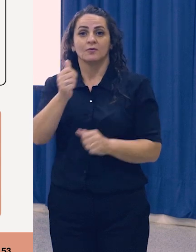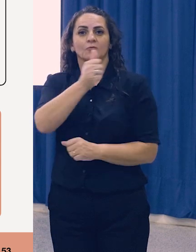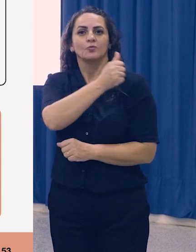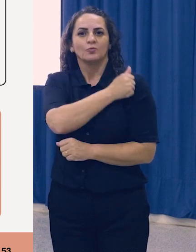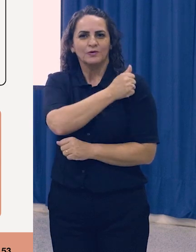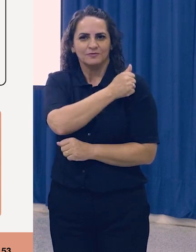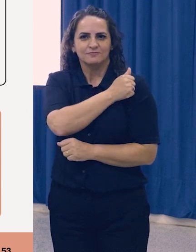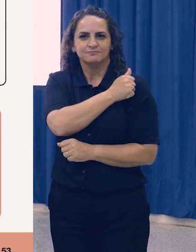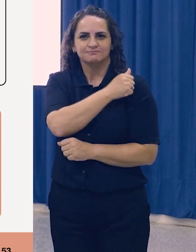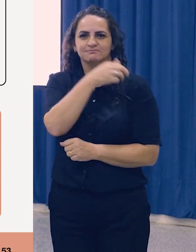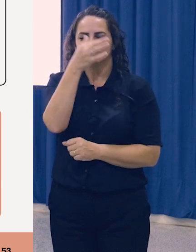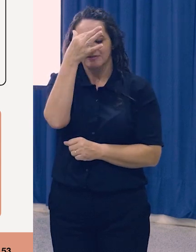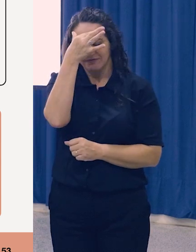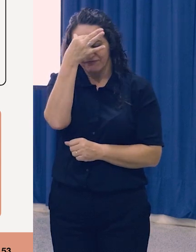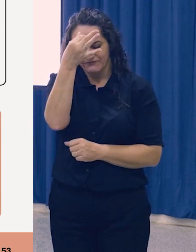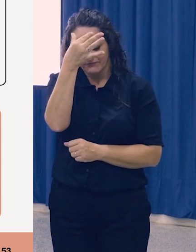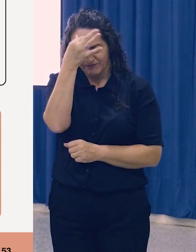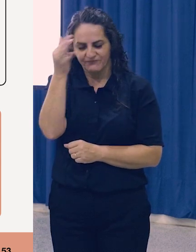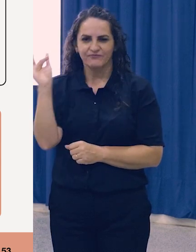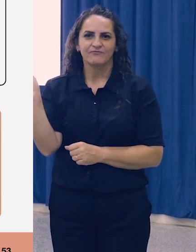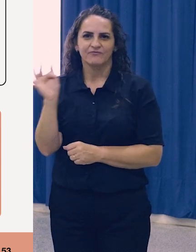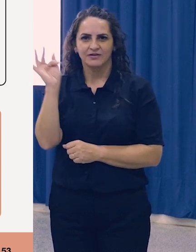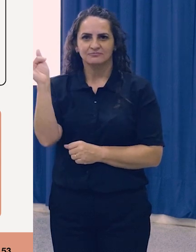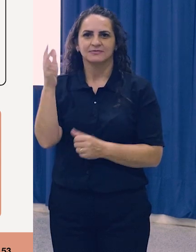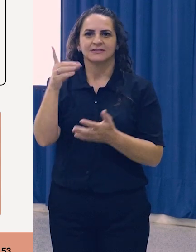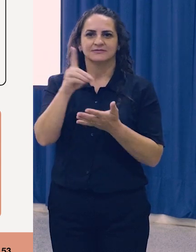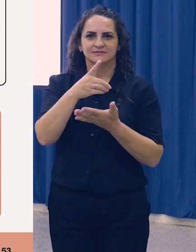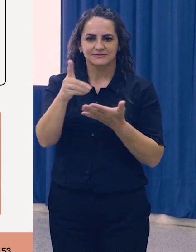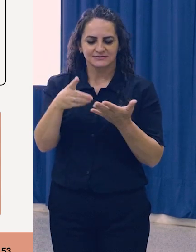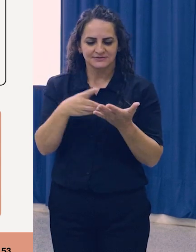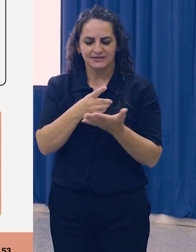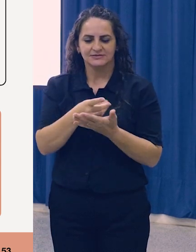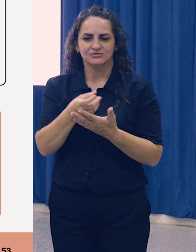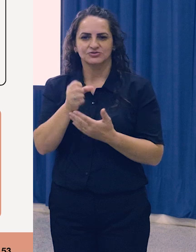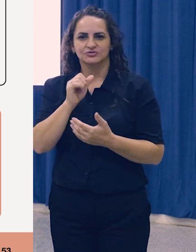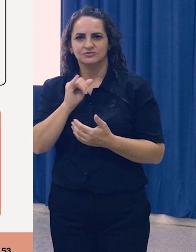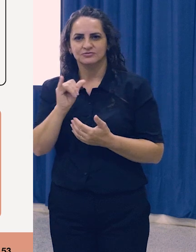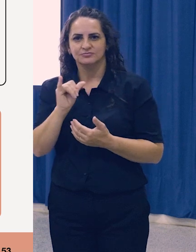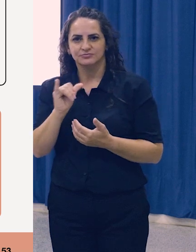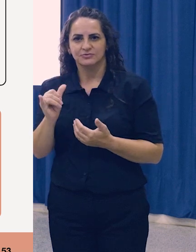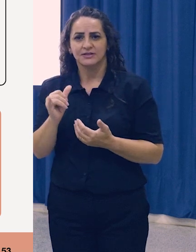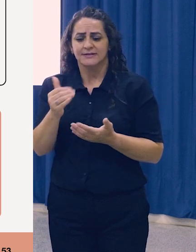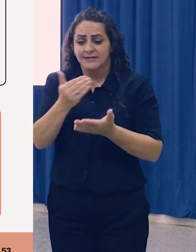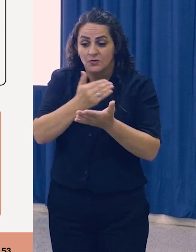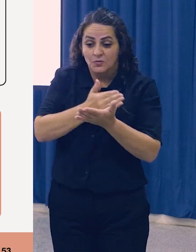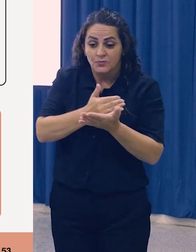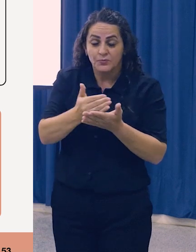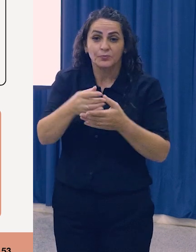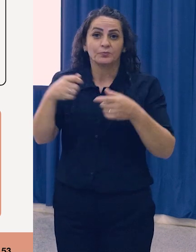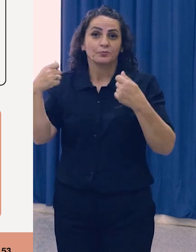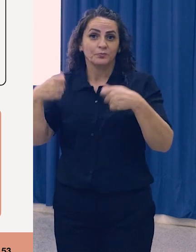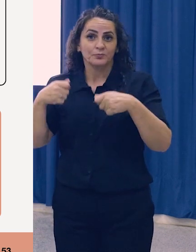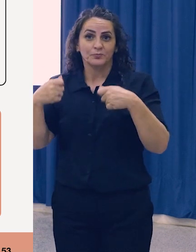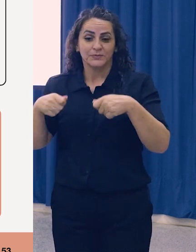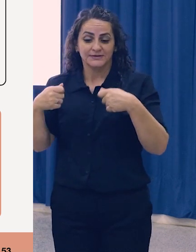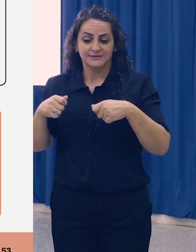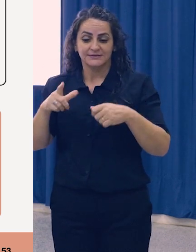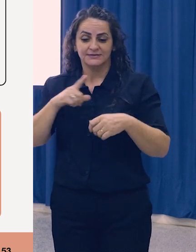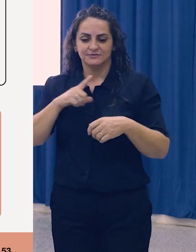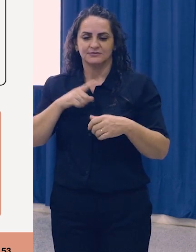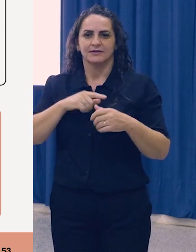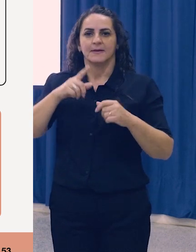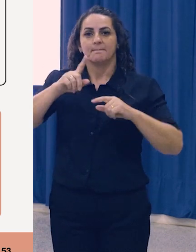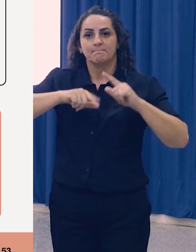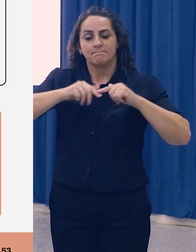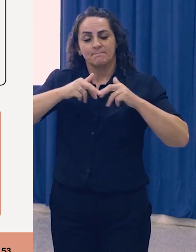estagiários de publicidade, de design, que estão começando, que precisam criar portfólio. Então, eles